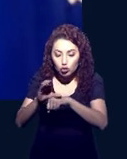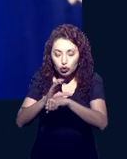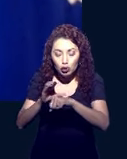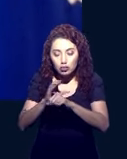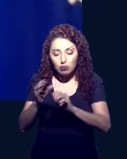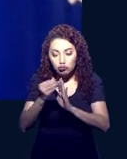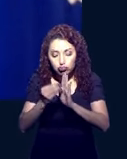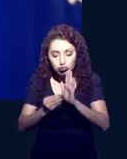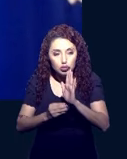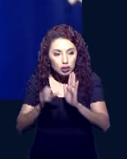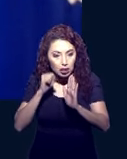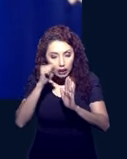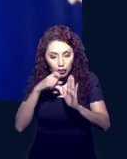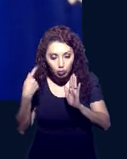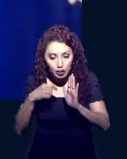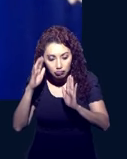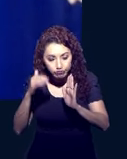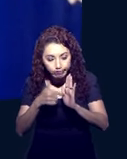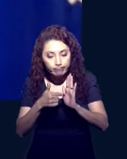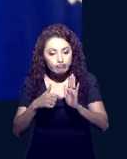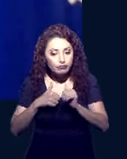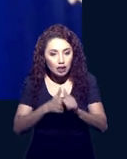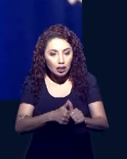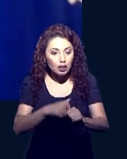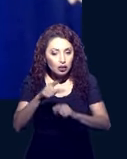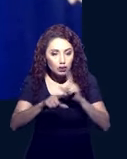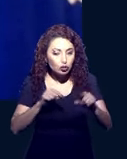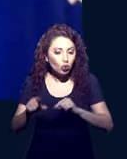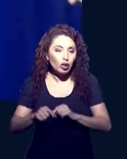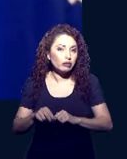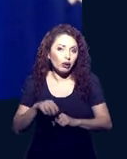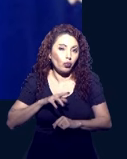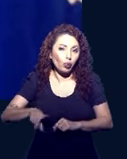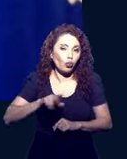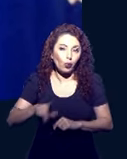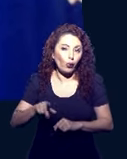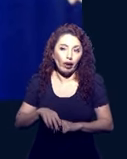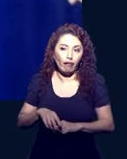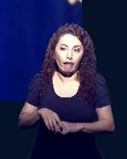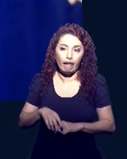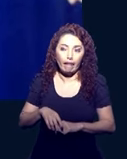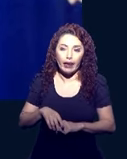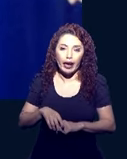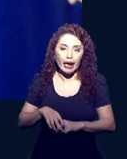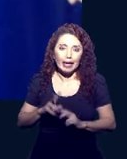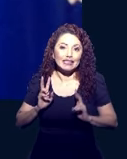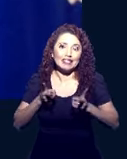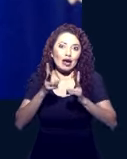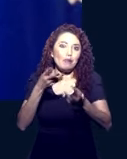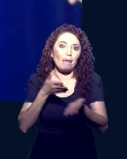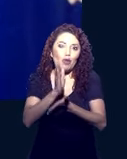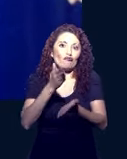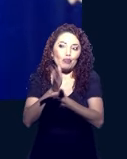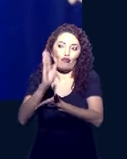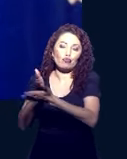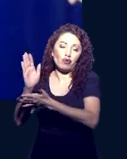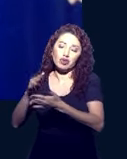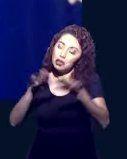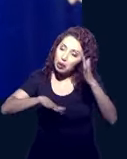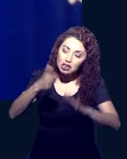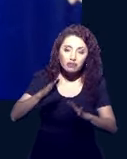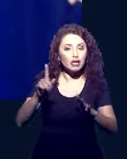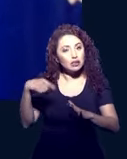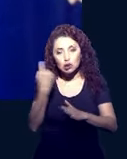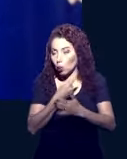sabatinar e escolher Então não é necessariamente uma chancela que sempre se aprova Então por vezes acontecem rejeições